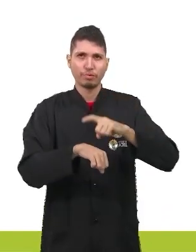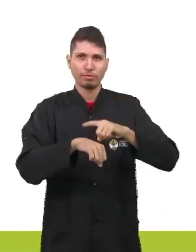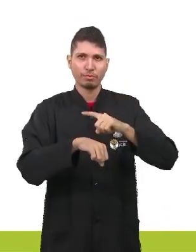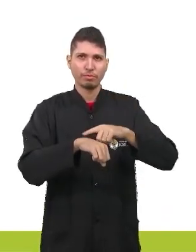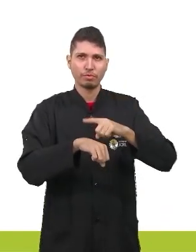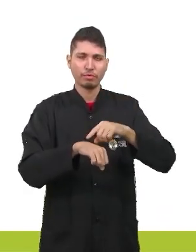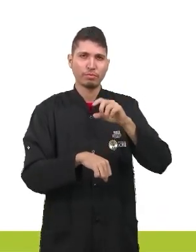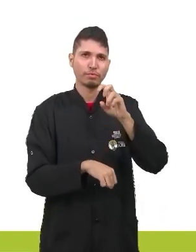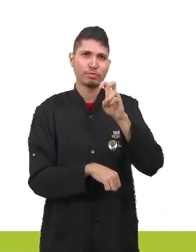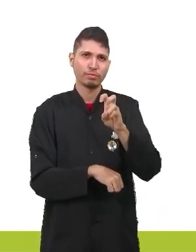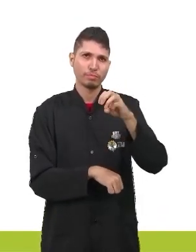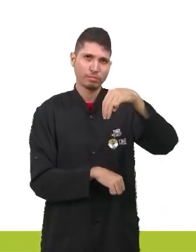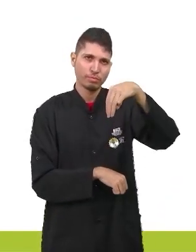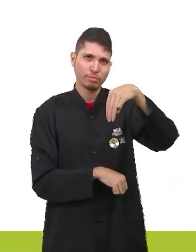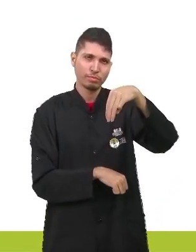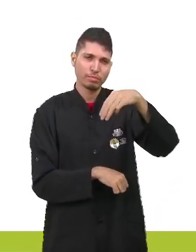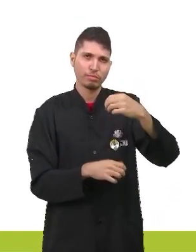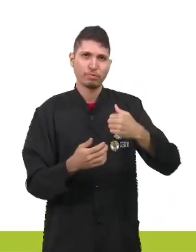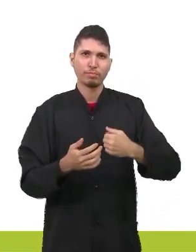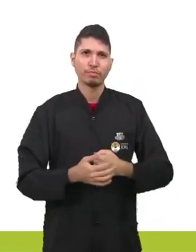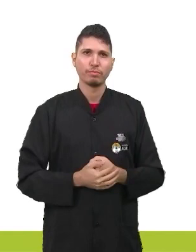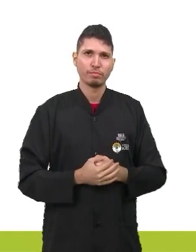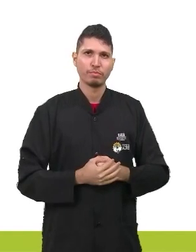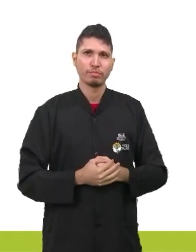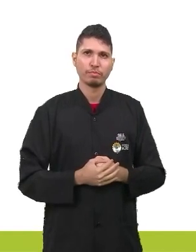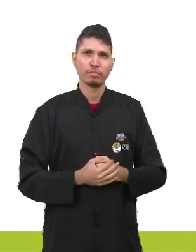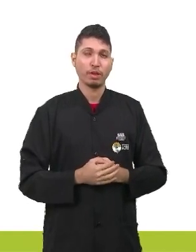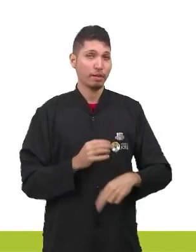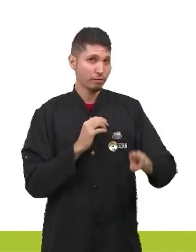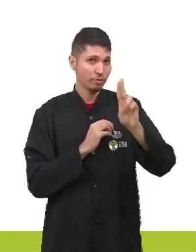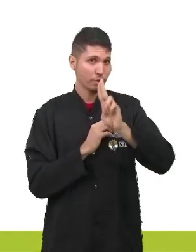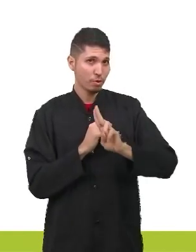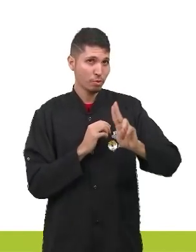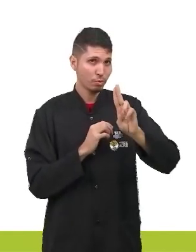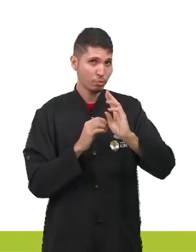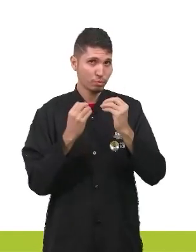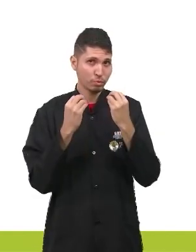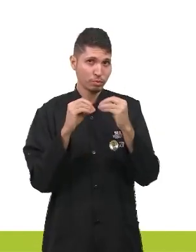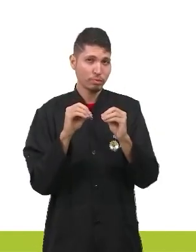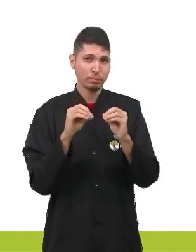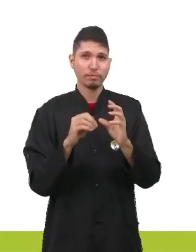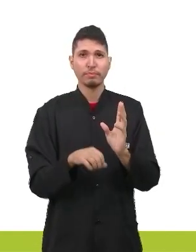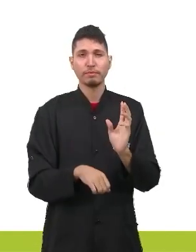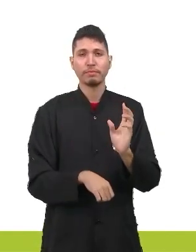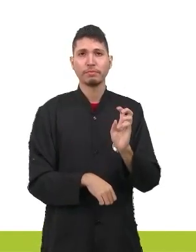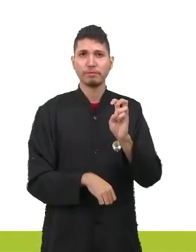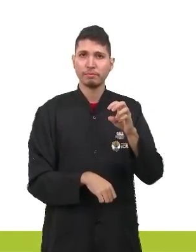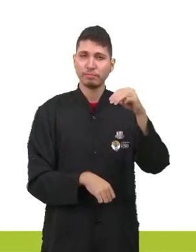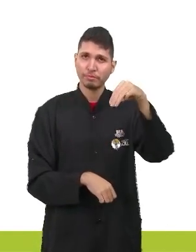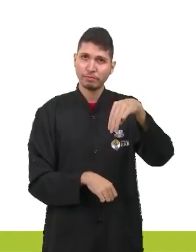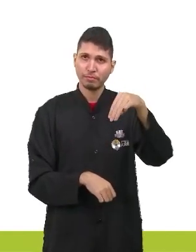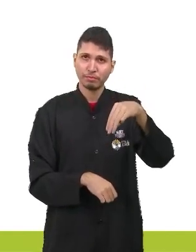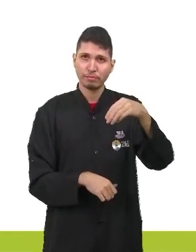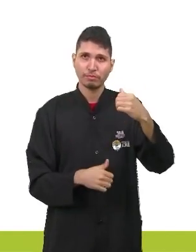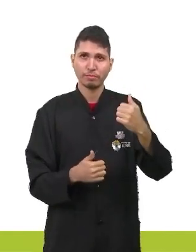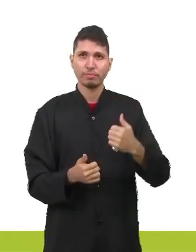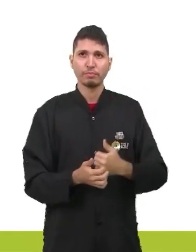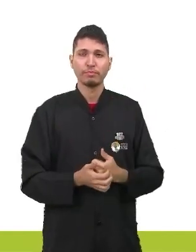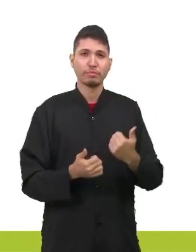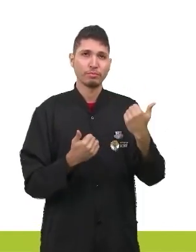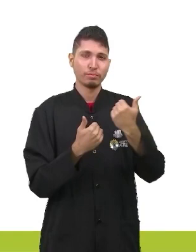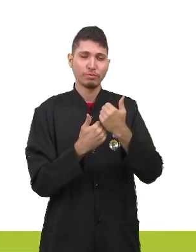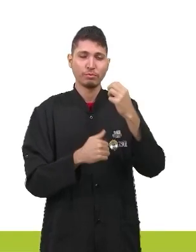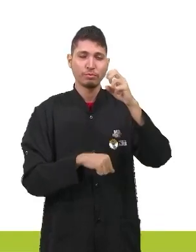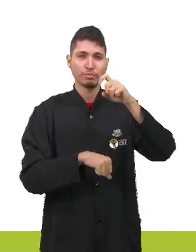minutos aparecendo. Aí você já atribui o valor. Nos 5 minutos, substituindo aqui no tempo, eu vou